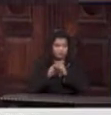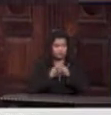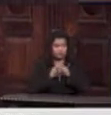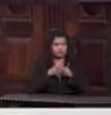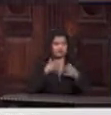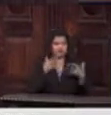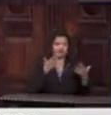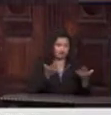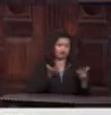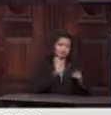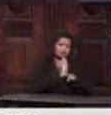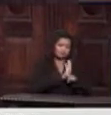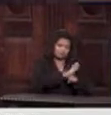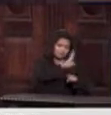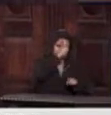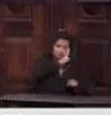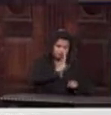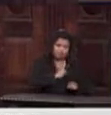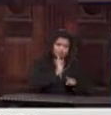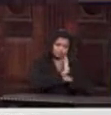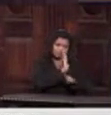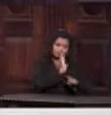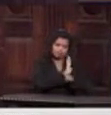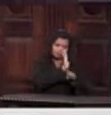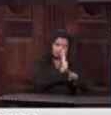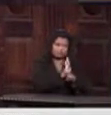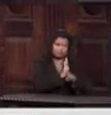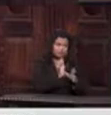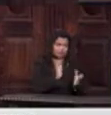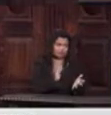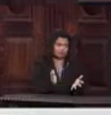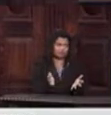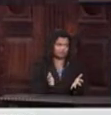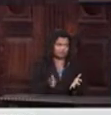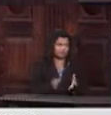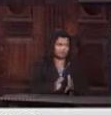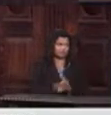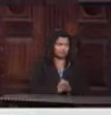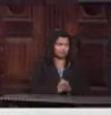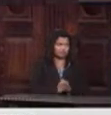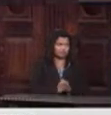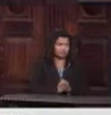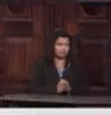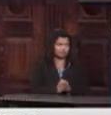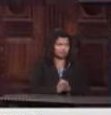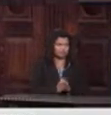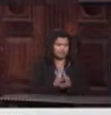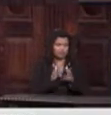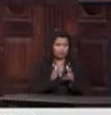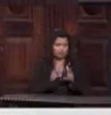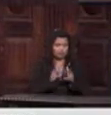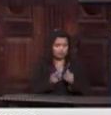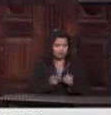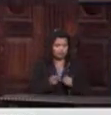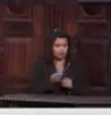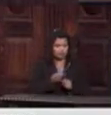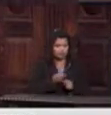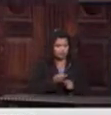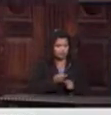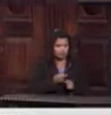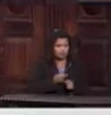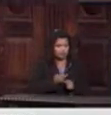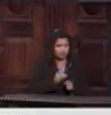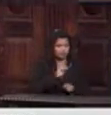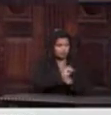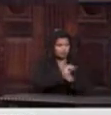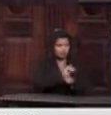pronto do outro lado, dizendo que aquilo era efetivamente para que houvesse investimento nas empresas, que elas